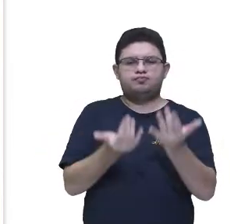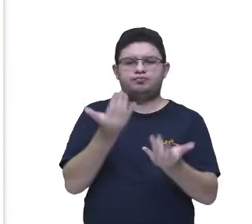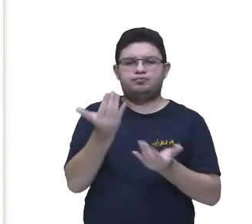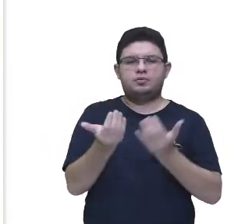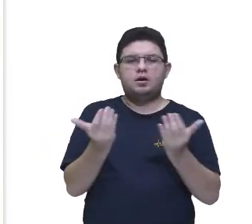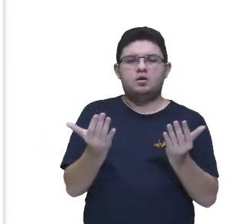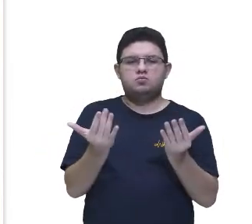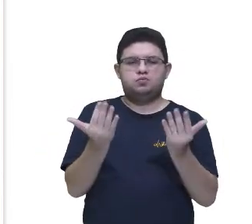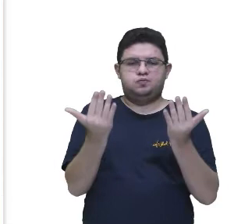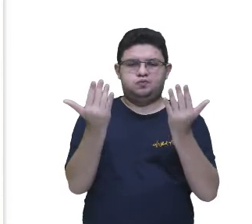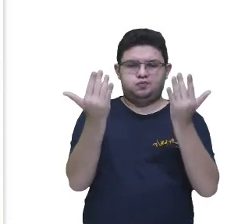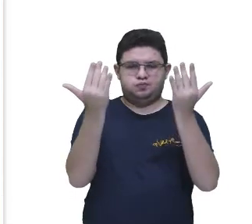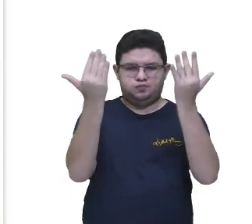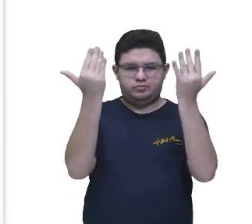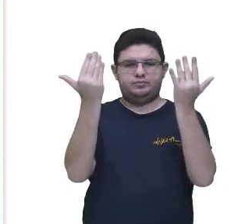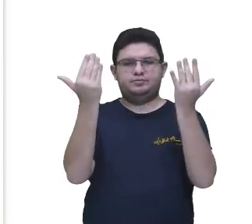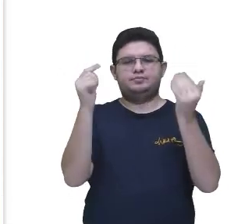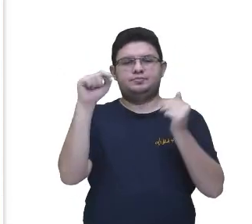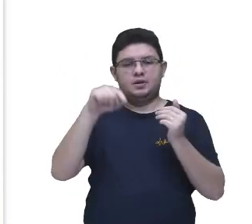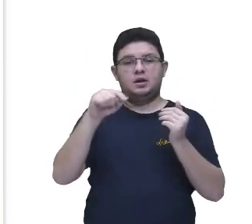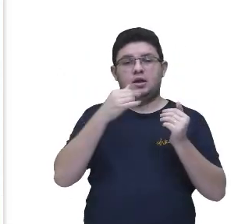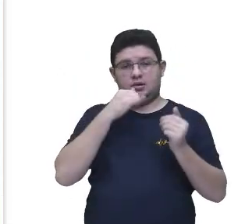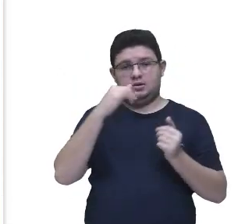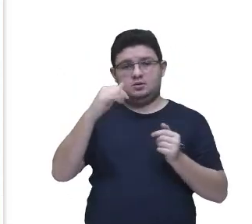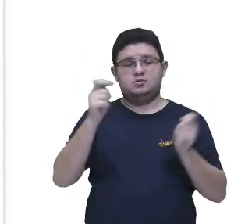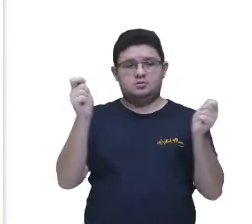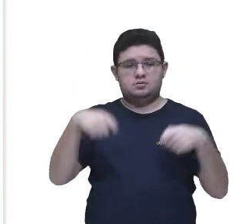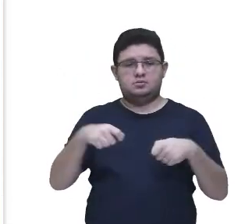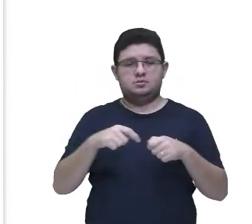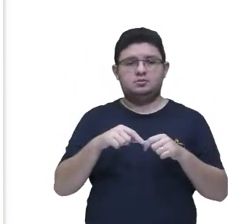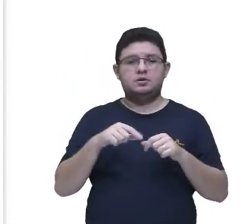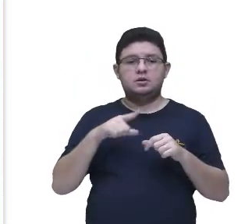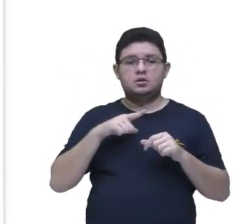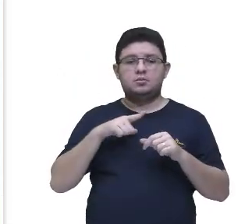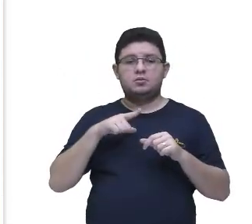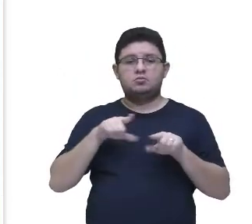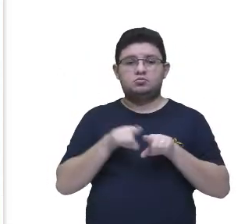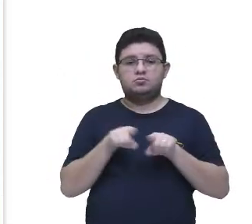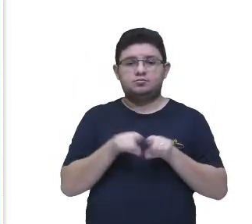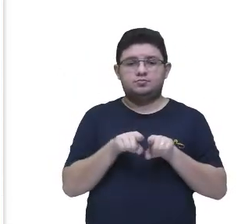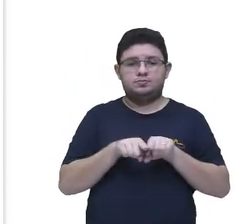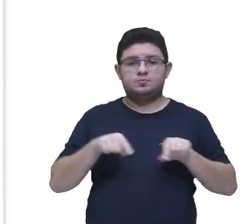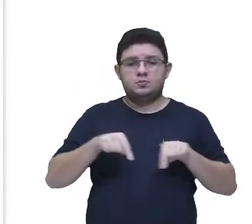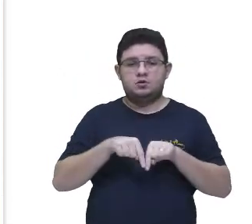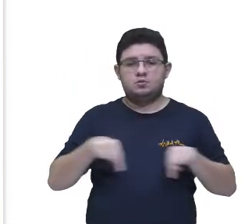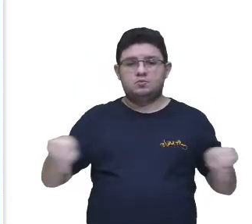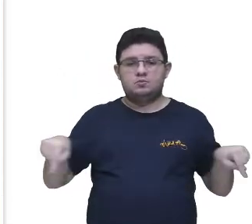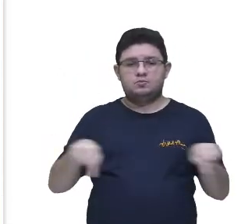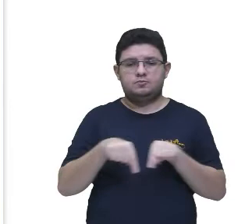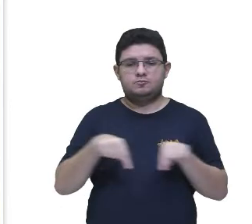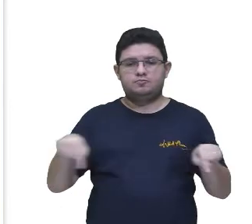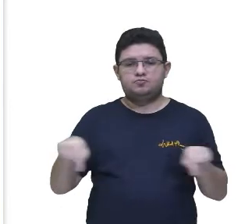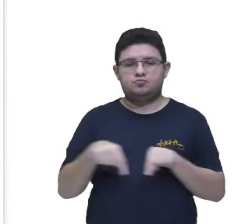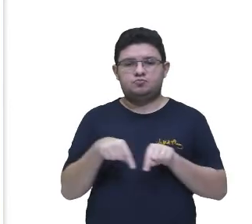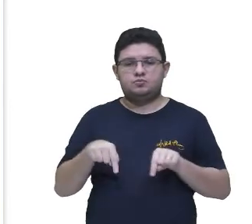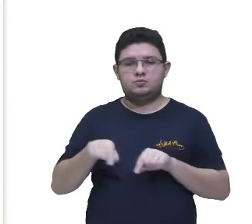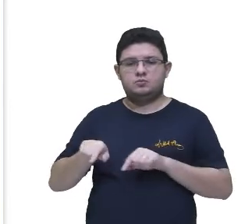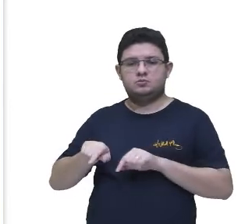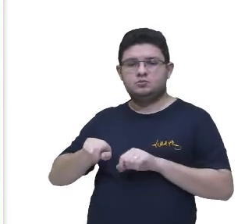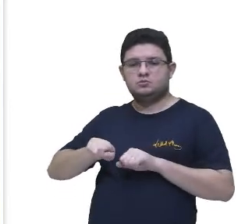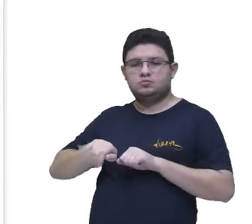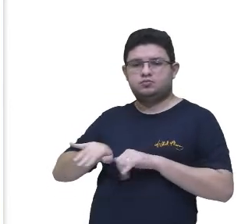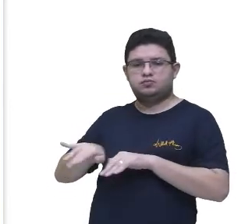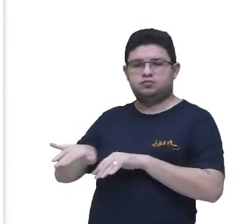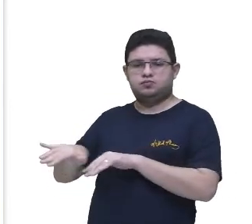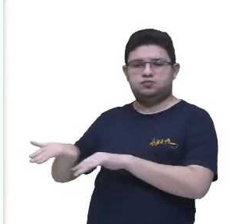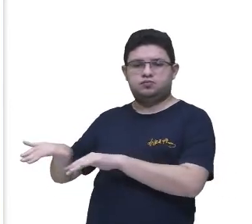tipo de gás. E aqui embaixo, essa canaleta aqui, ó, vai levar o chorume para uma piscina, ou seja, uma piscina de chorume, um